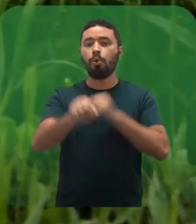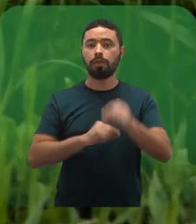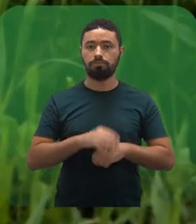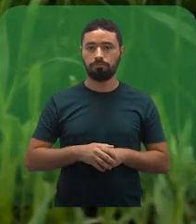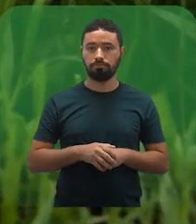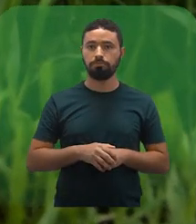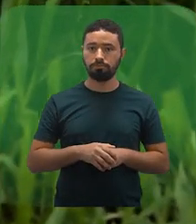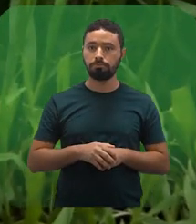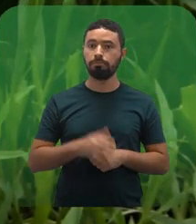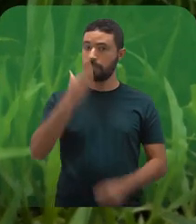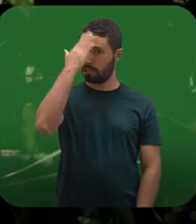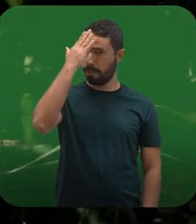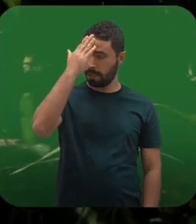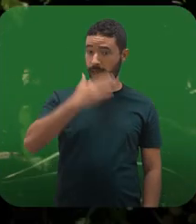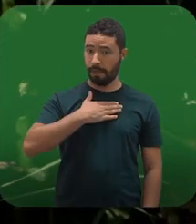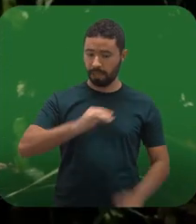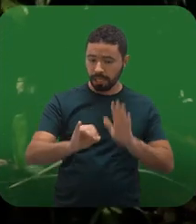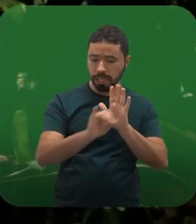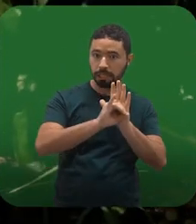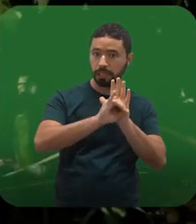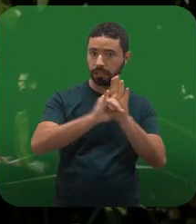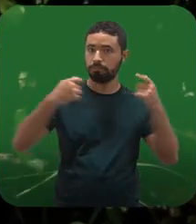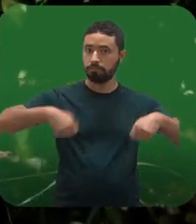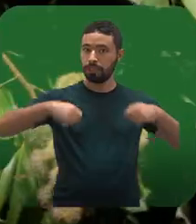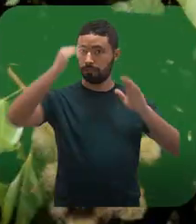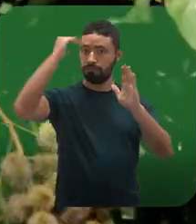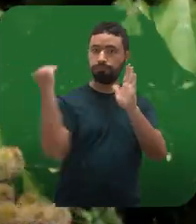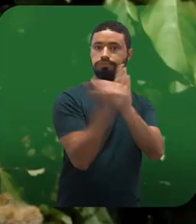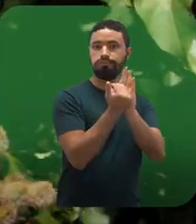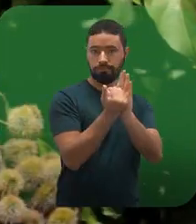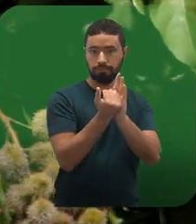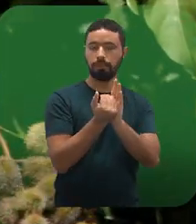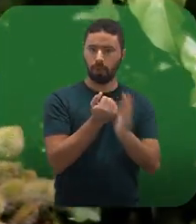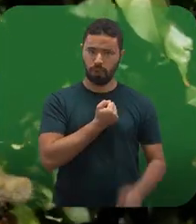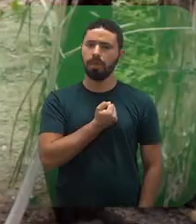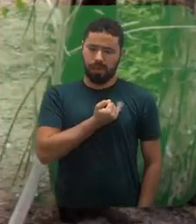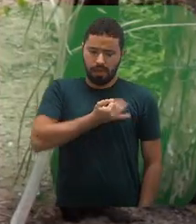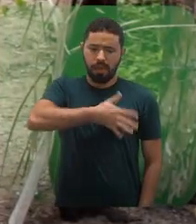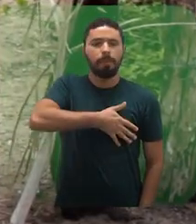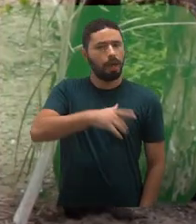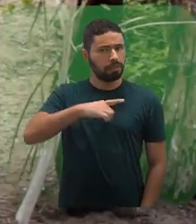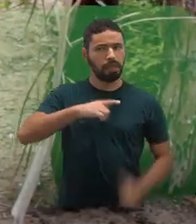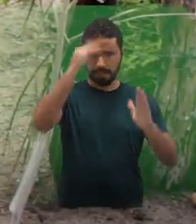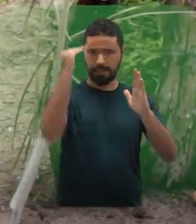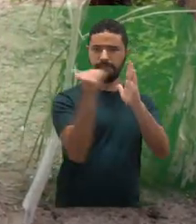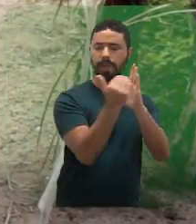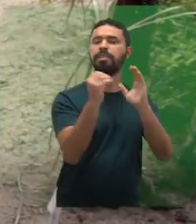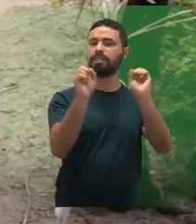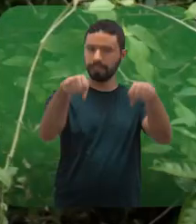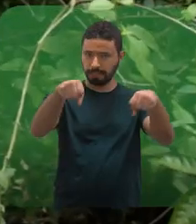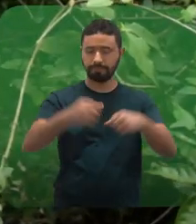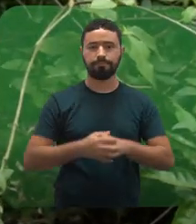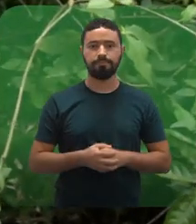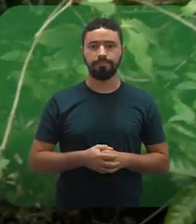ser e ter minha identidade respeitada, o IFPE